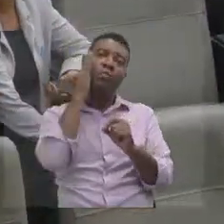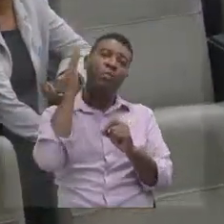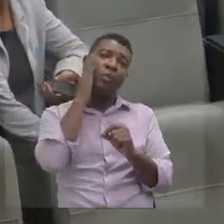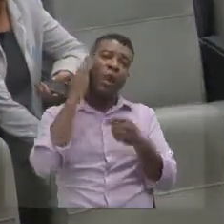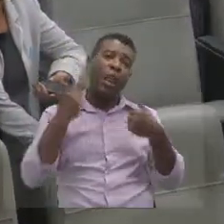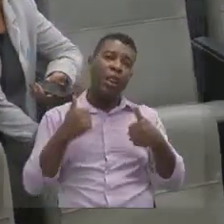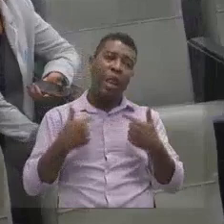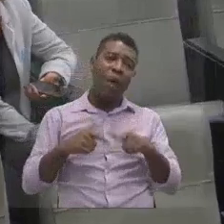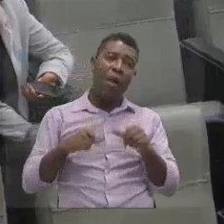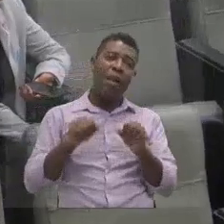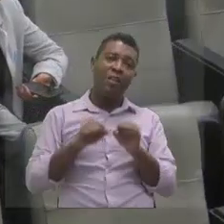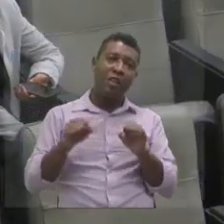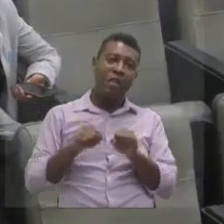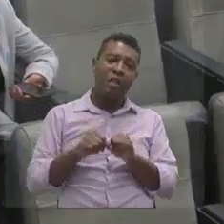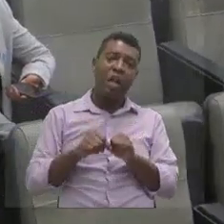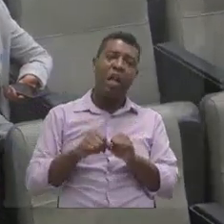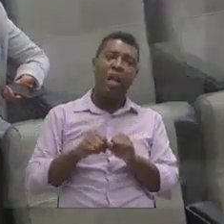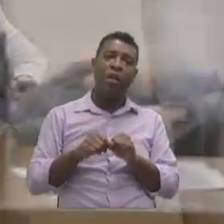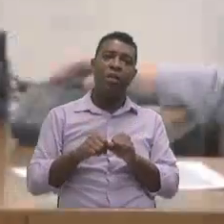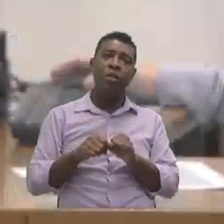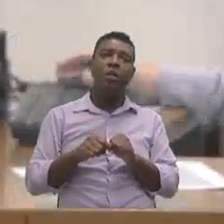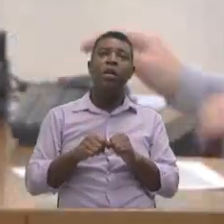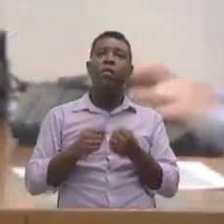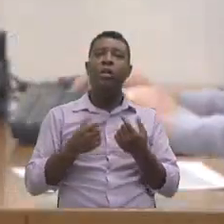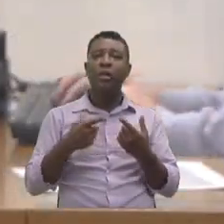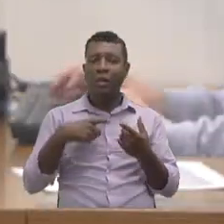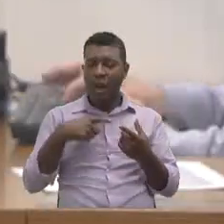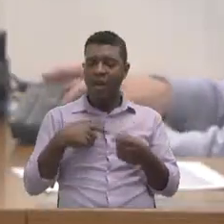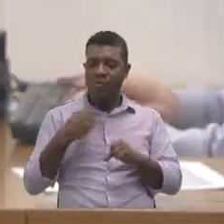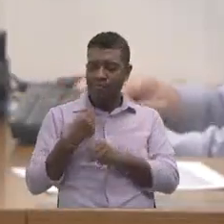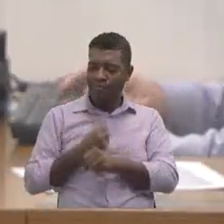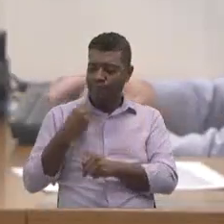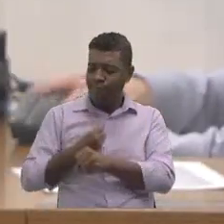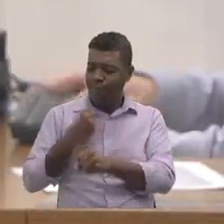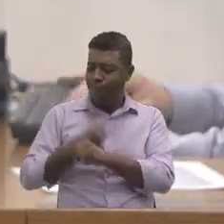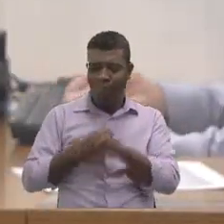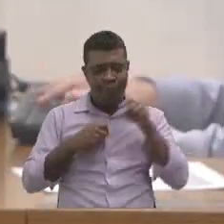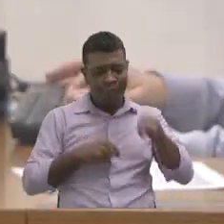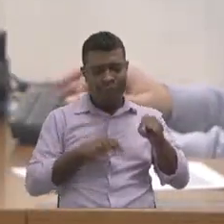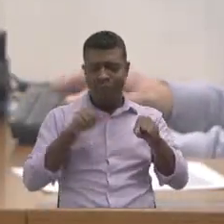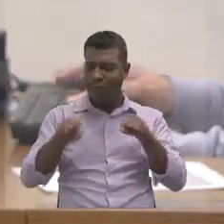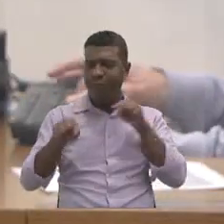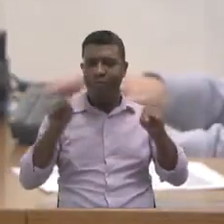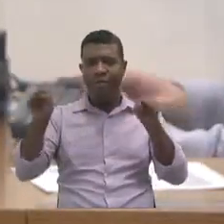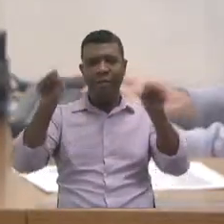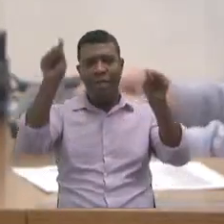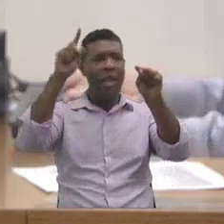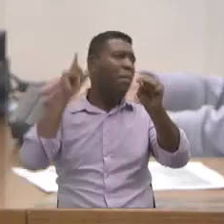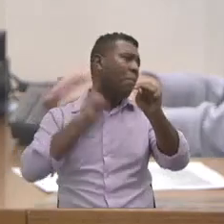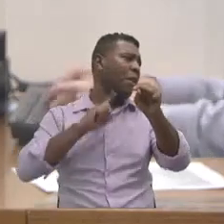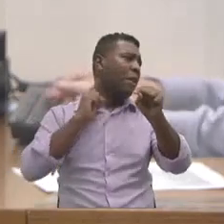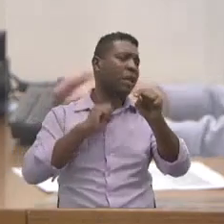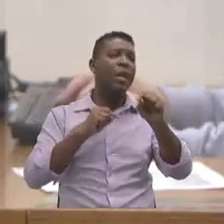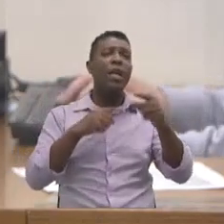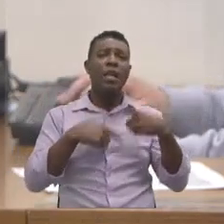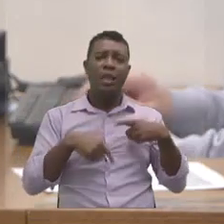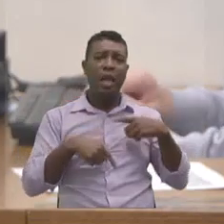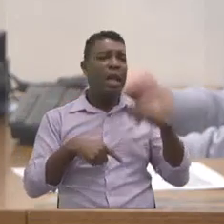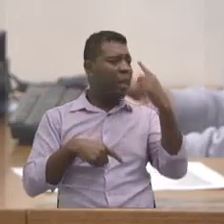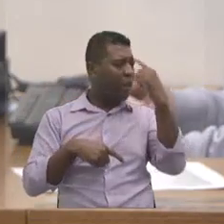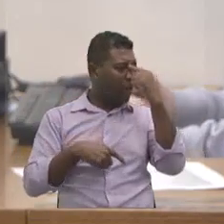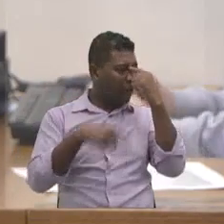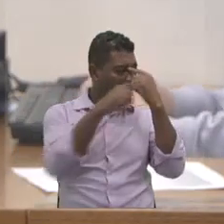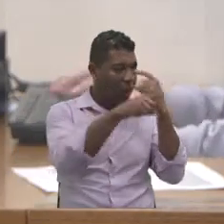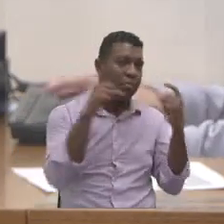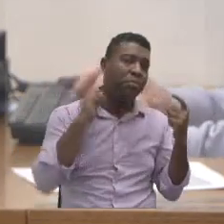realizado então várias obras em todos os cantos de Minas Gerais estão sendo realizados não somente no triângulo mineiro do meu amigo Bosco que